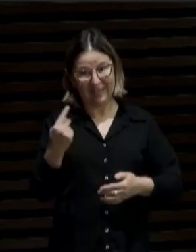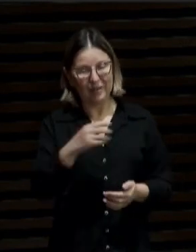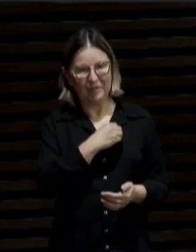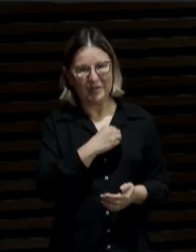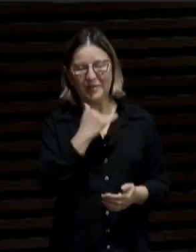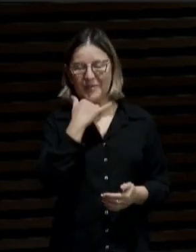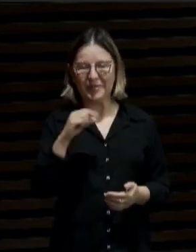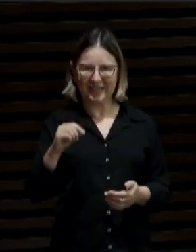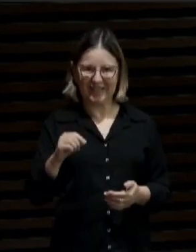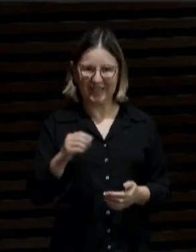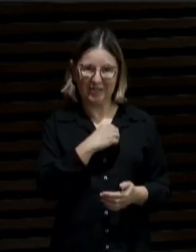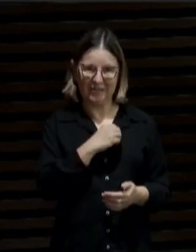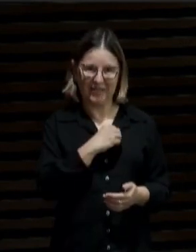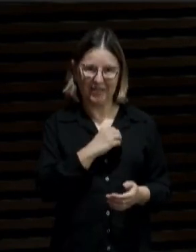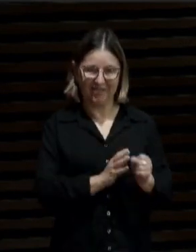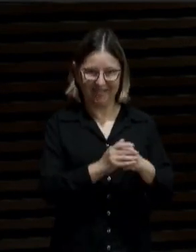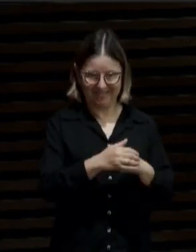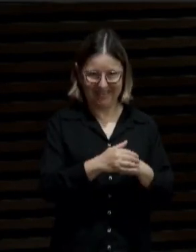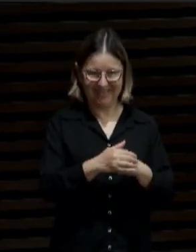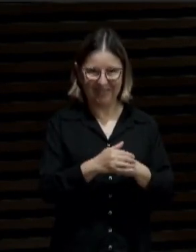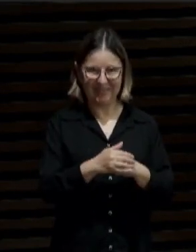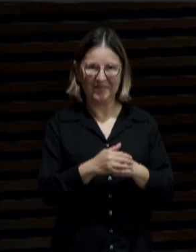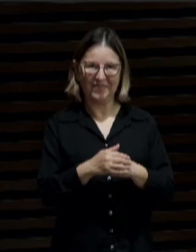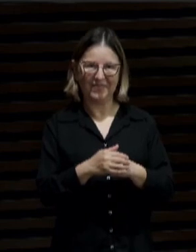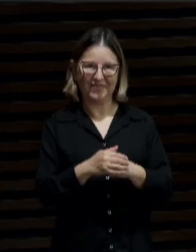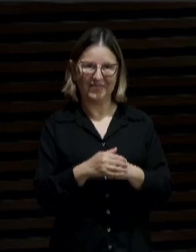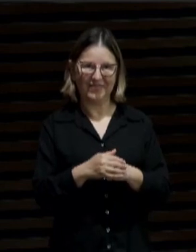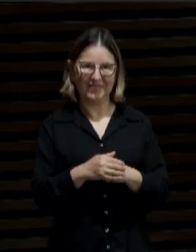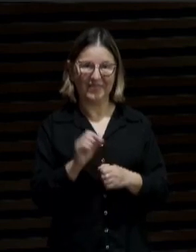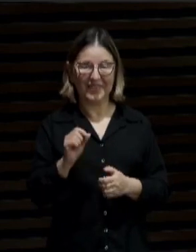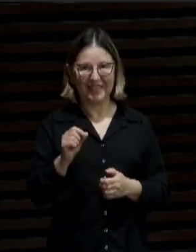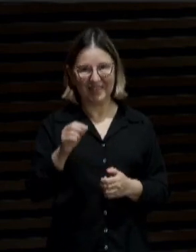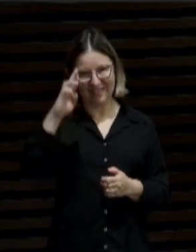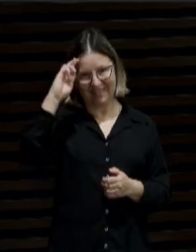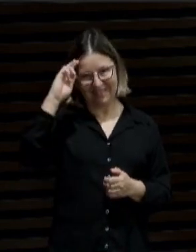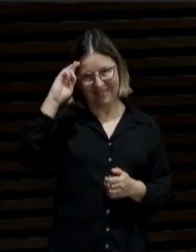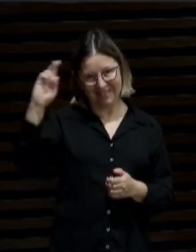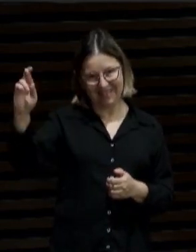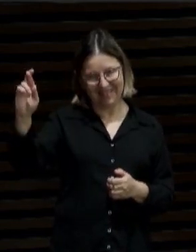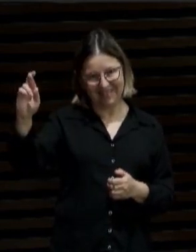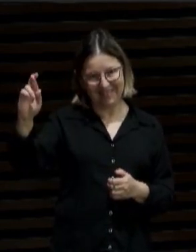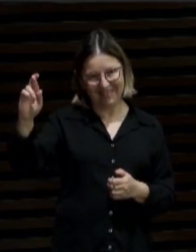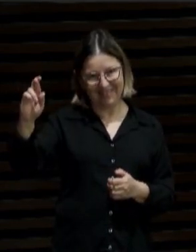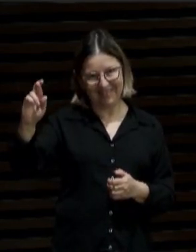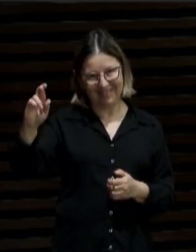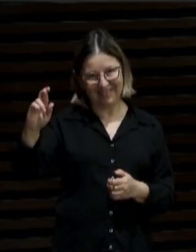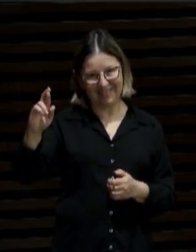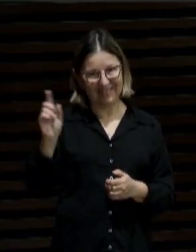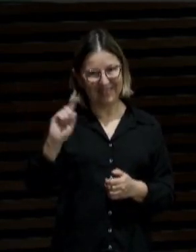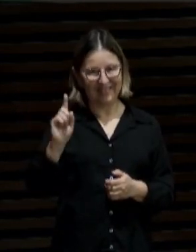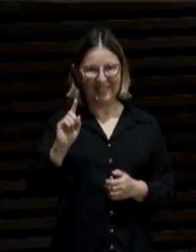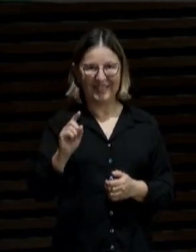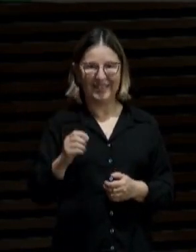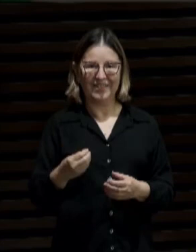cujos pecados são cobertos. Bem-aventurado o homem a quem o Senhor jamais imputará pecado. O grande rei de Israel, o homem